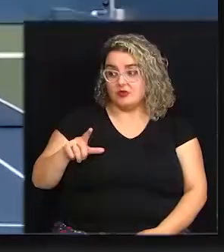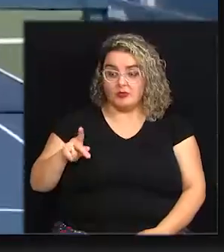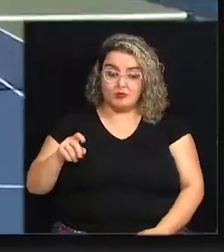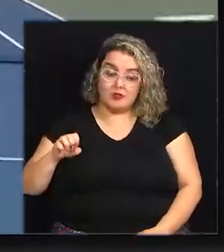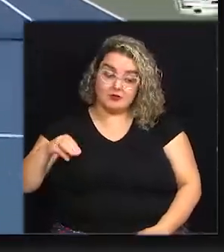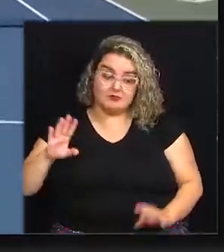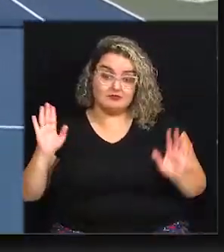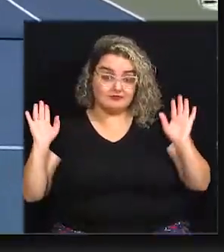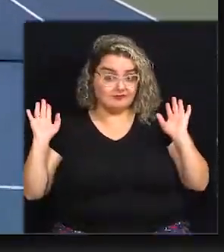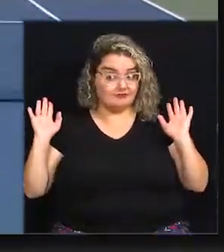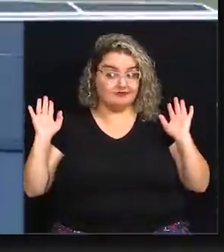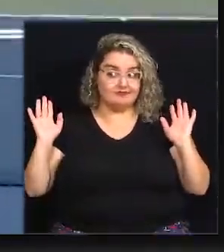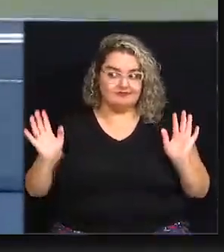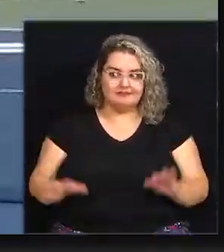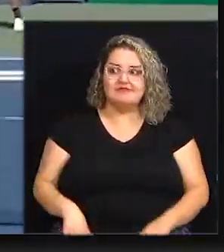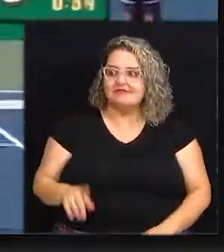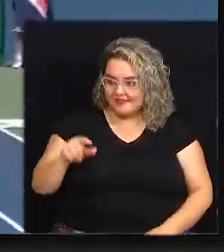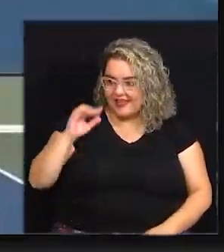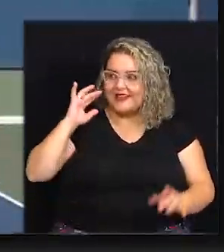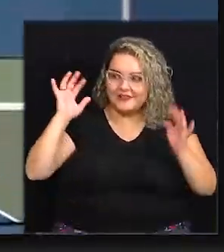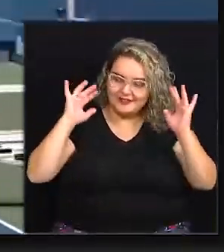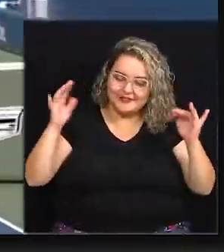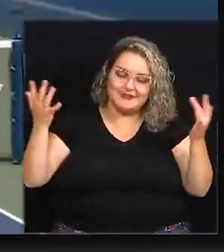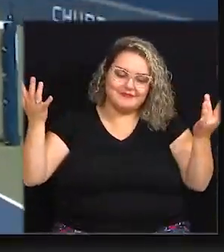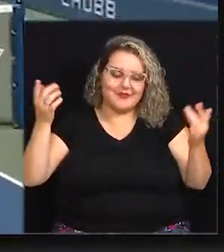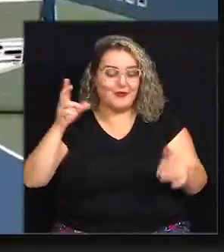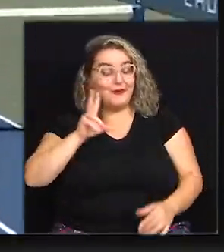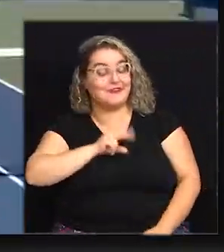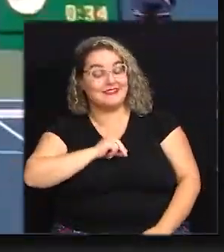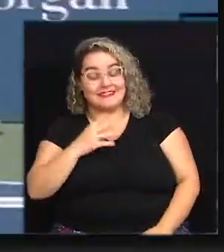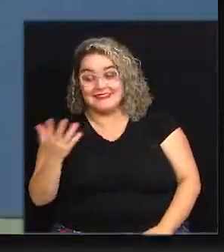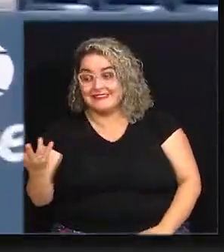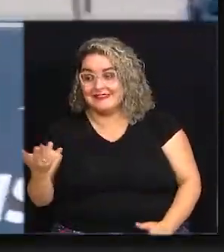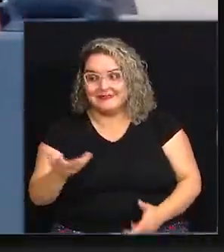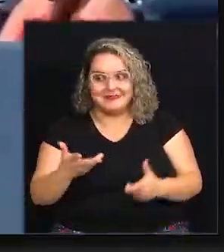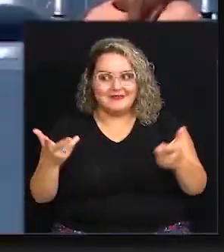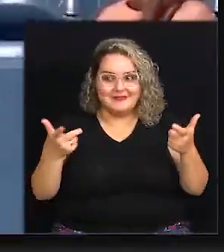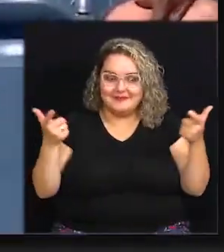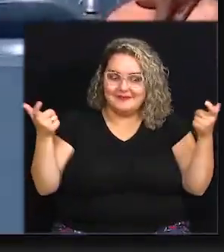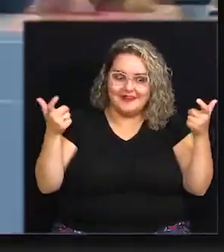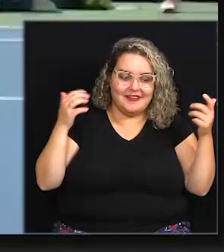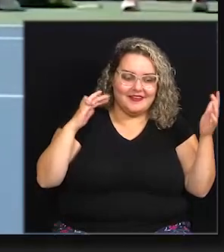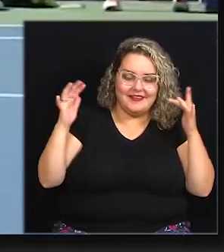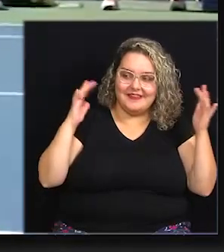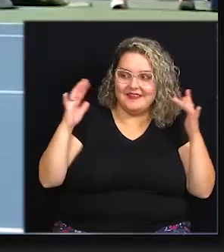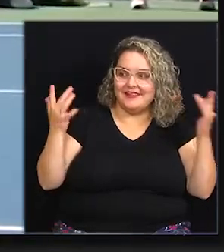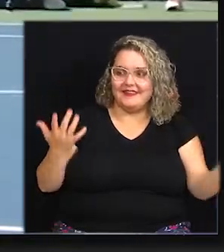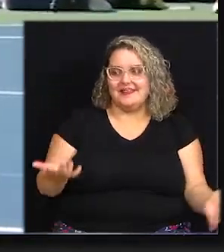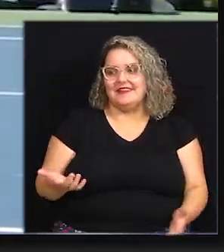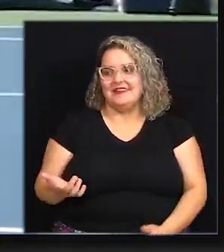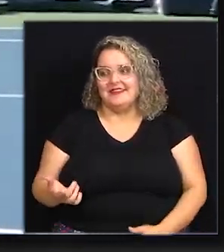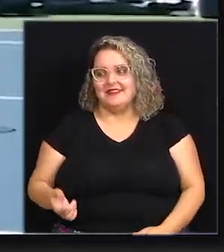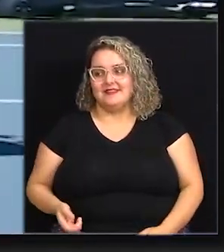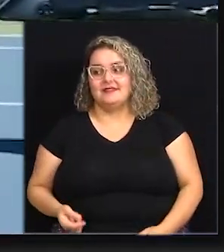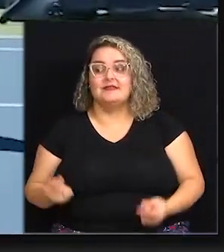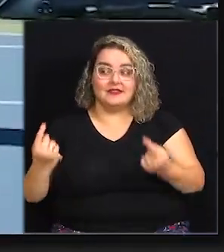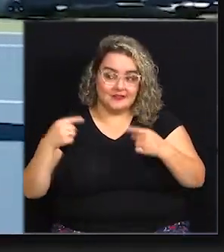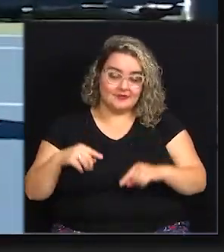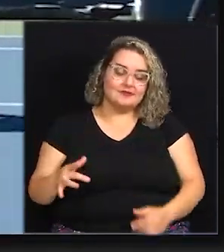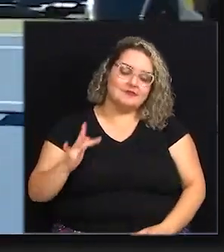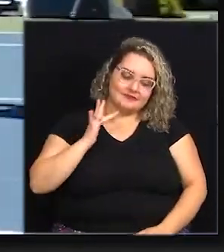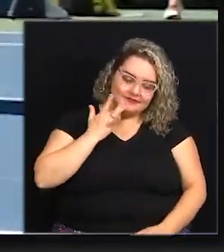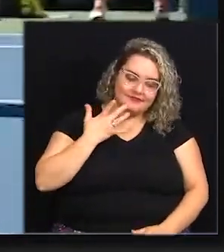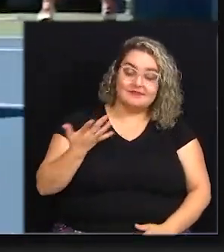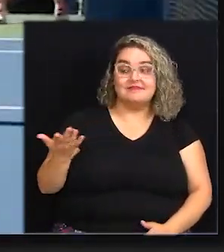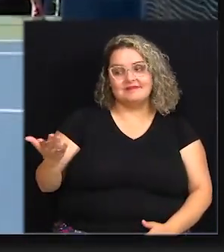quadra rápida, quem sabe? Imagina. Esse é o sonho. Pô, esse é o sonho. Esse é o maior sonho. O US Open é meu torneio favorito, inclusive.